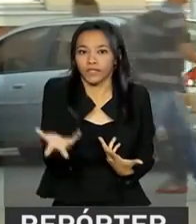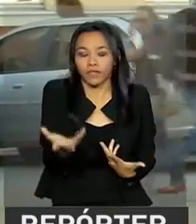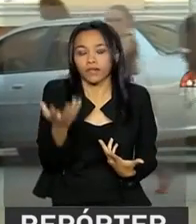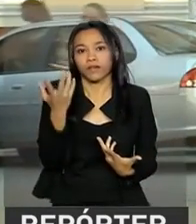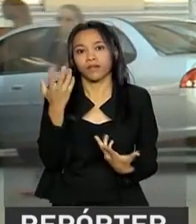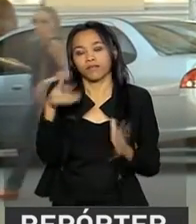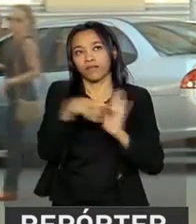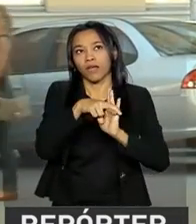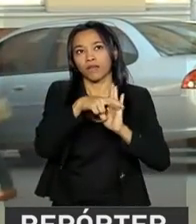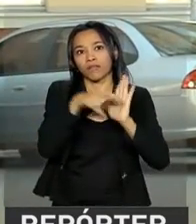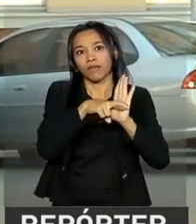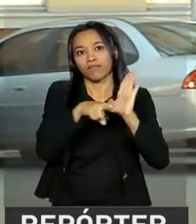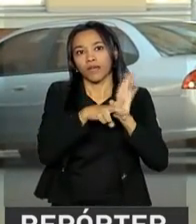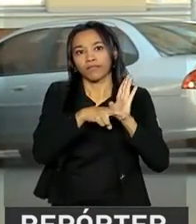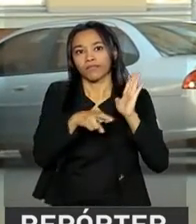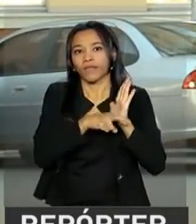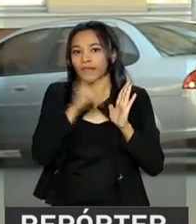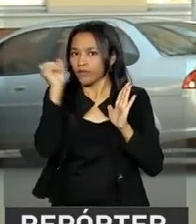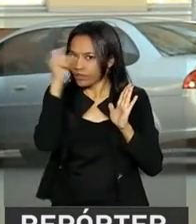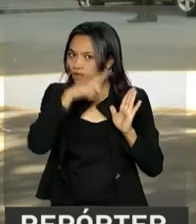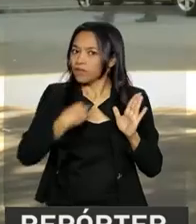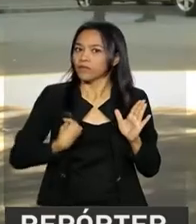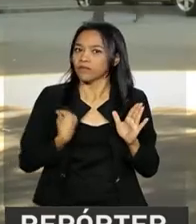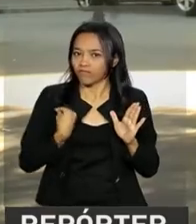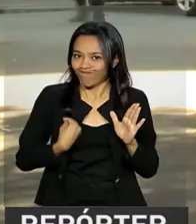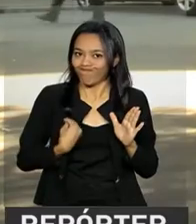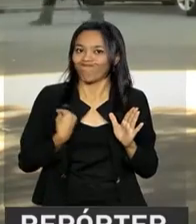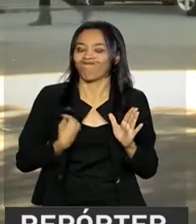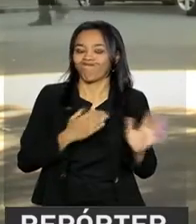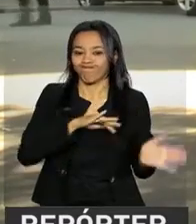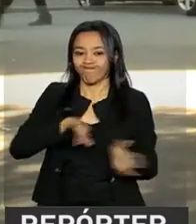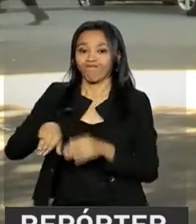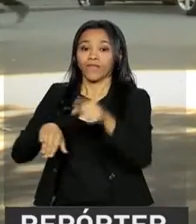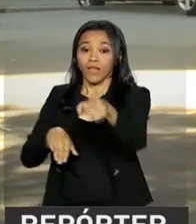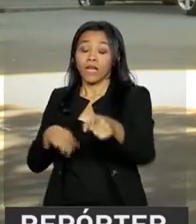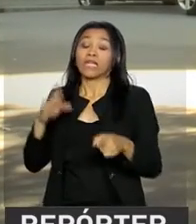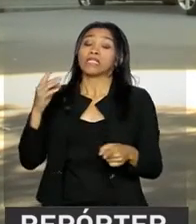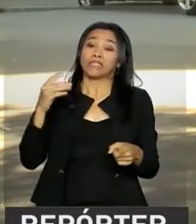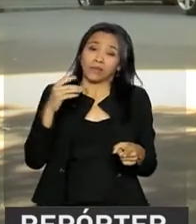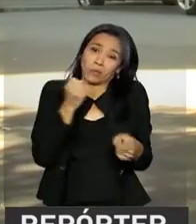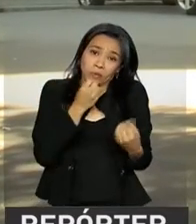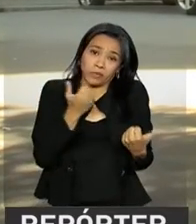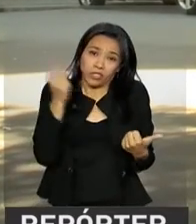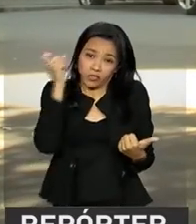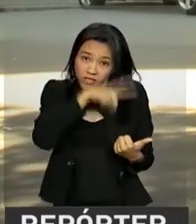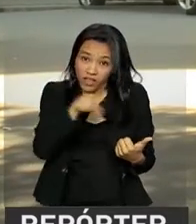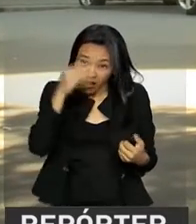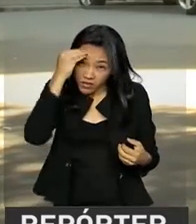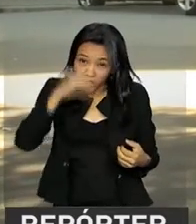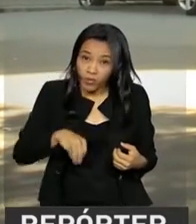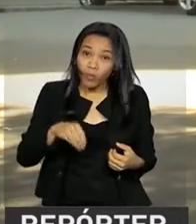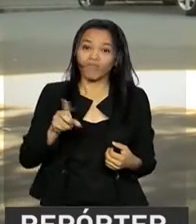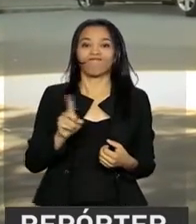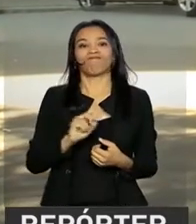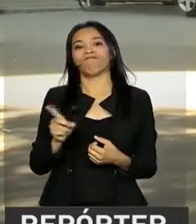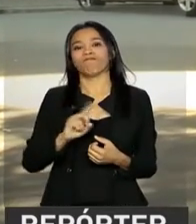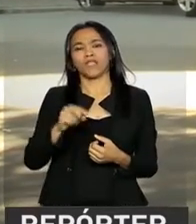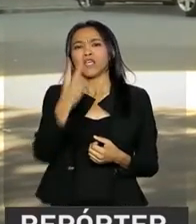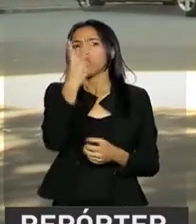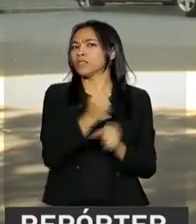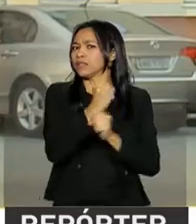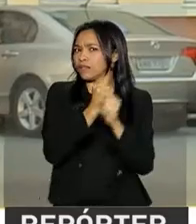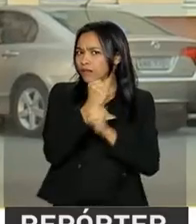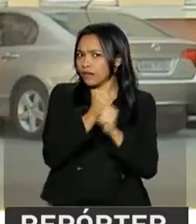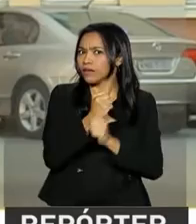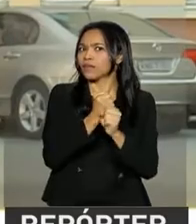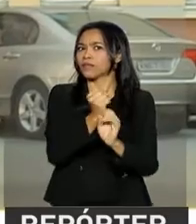muito restrito a fibra muito difícil apesar de toda a dificuldade patrícia não desanimou e depois de dois anos